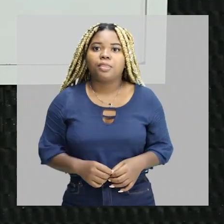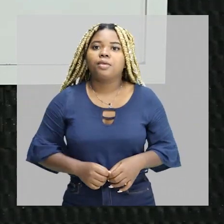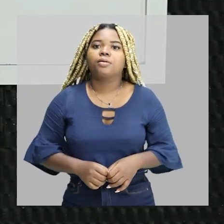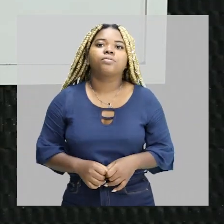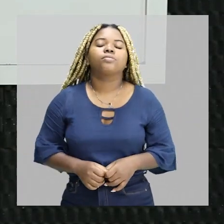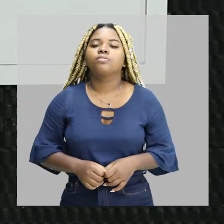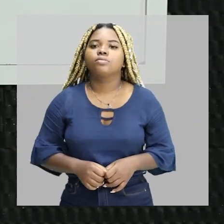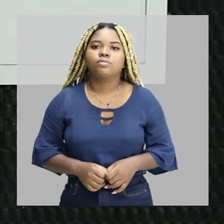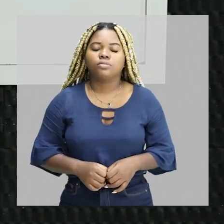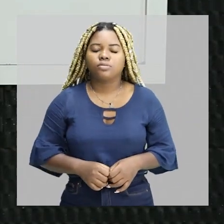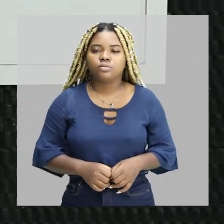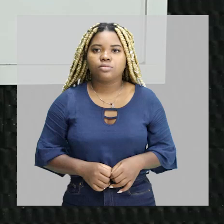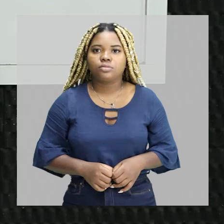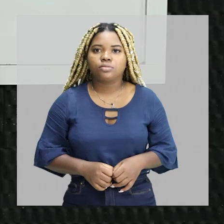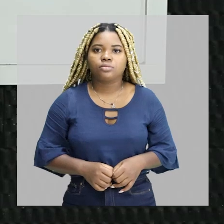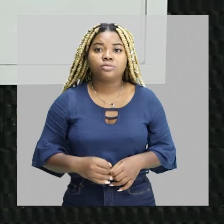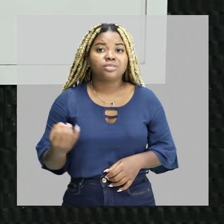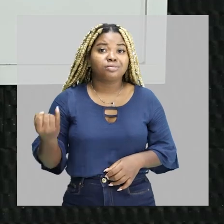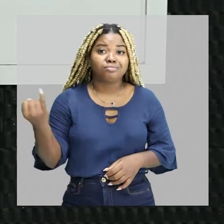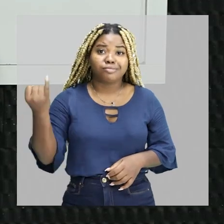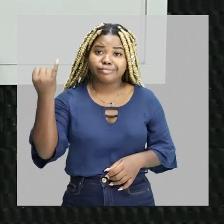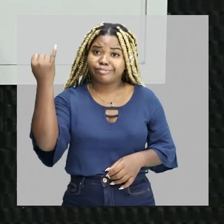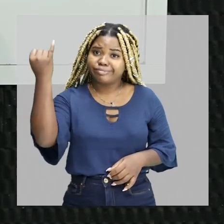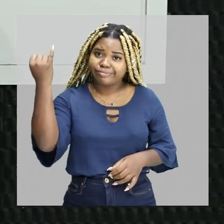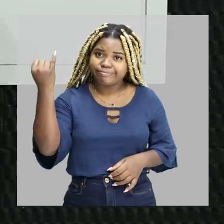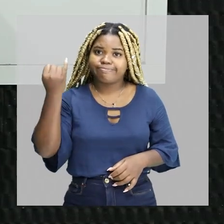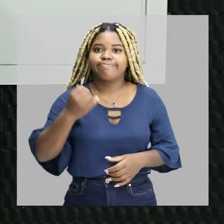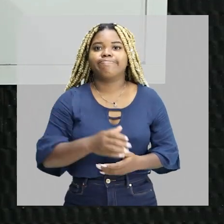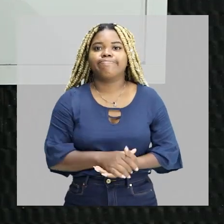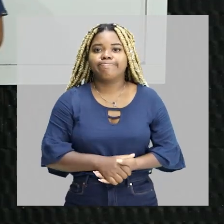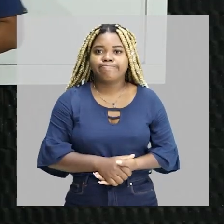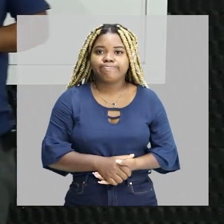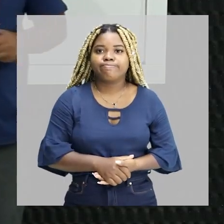certo? E isso aqui é importantíssimo,